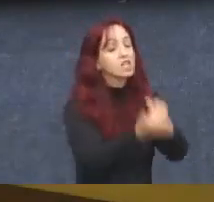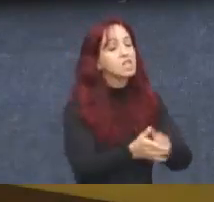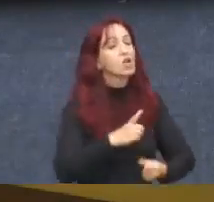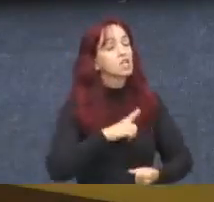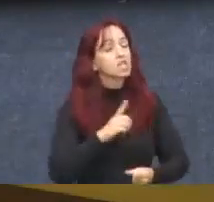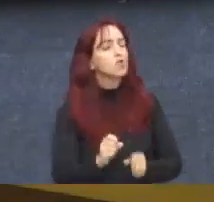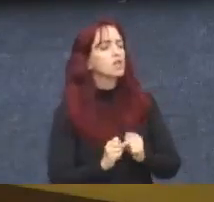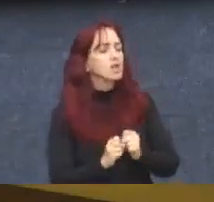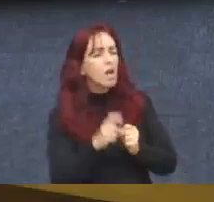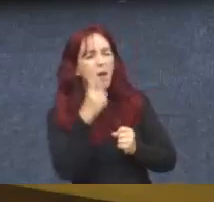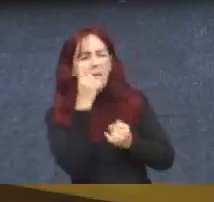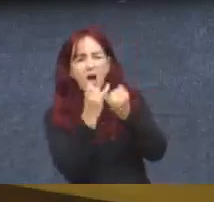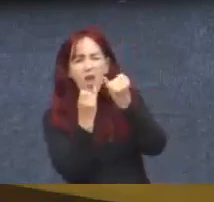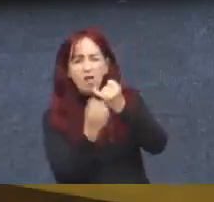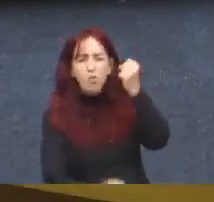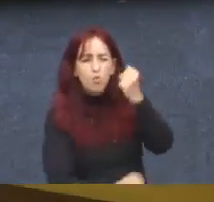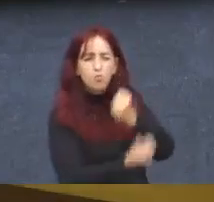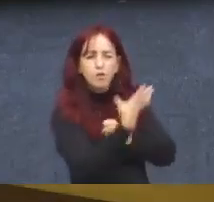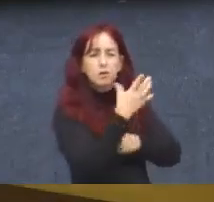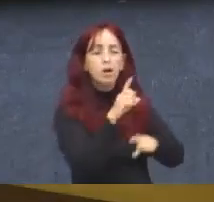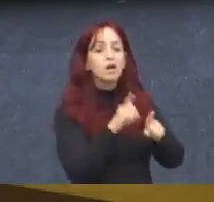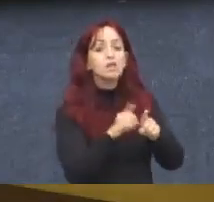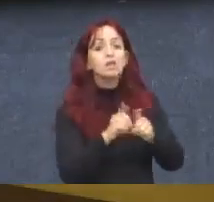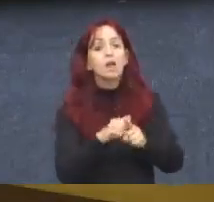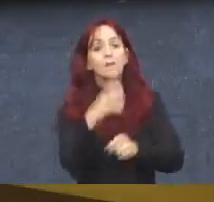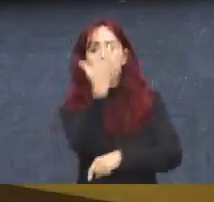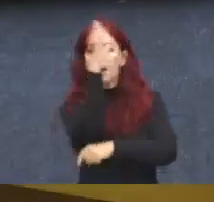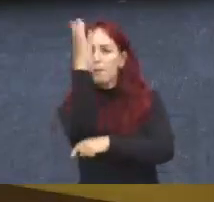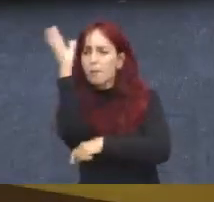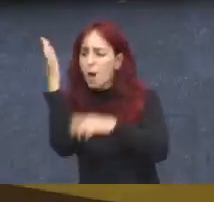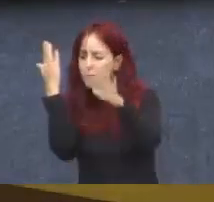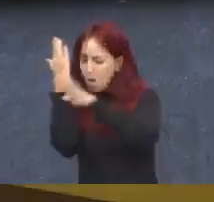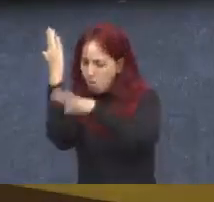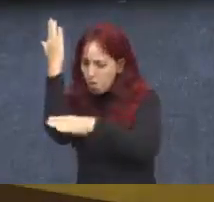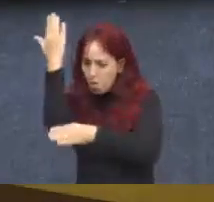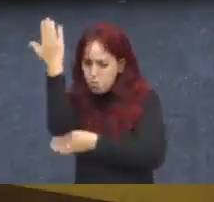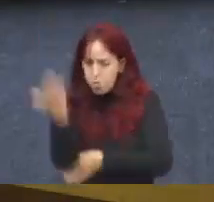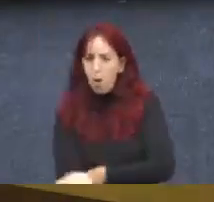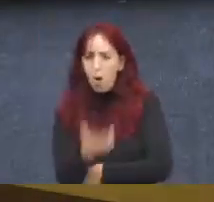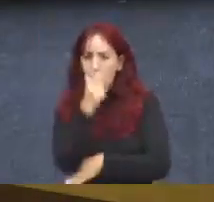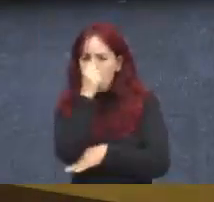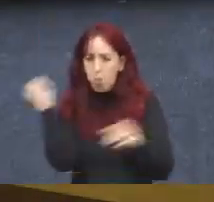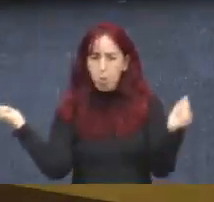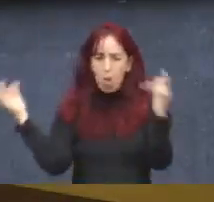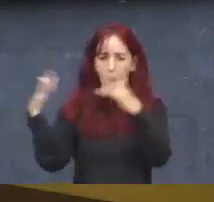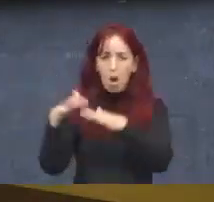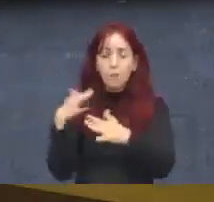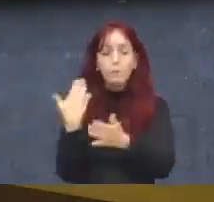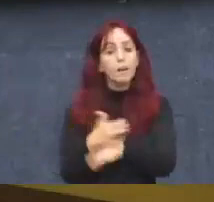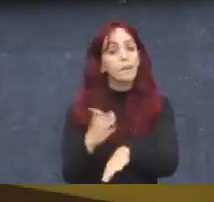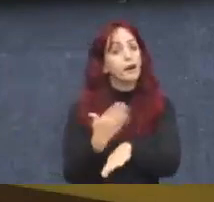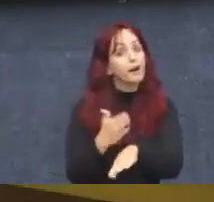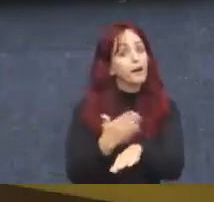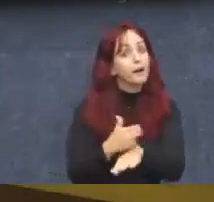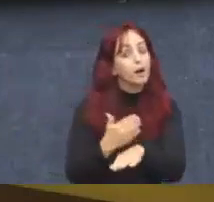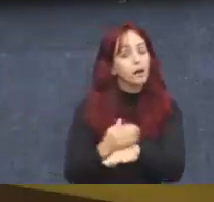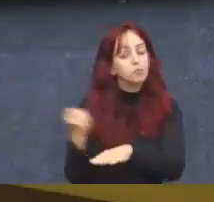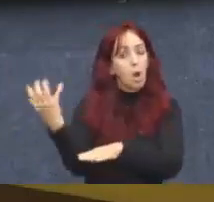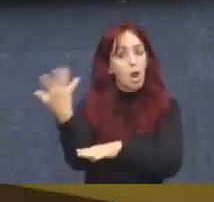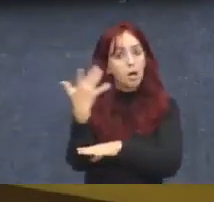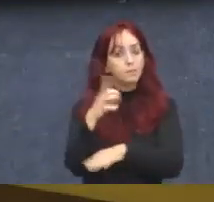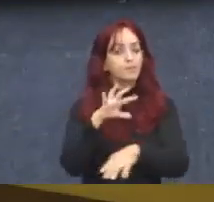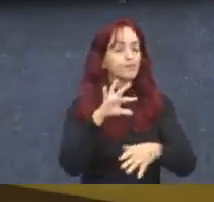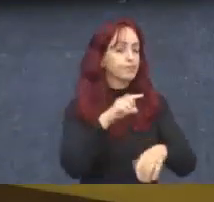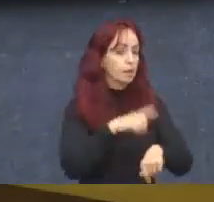corrupção. O desmatamento no Brasil é recorde. A prática é uma, o discurso é outro. Tempo de liderança, viu,